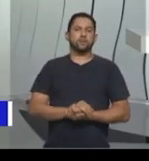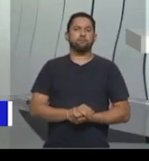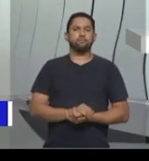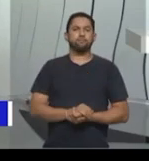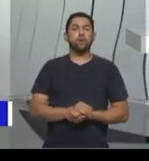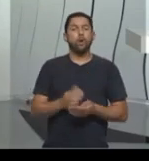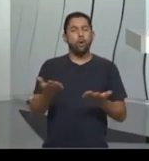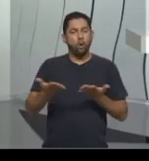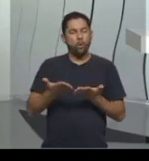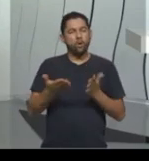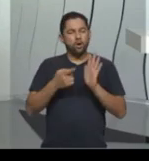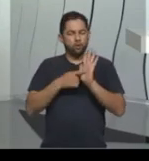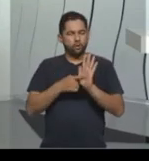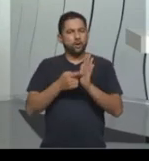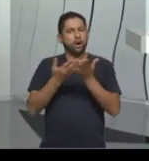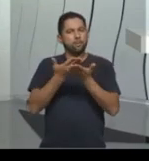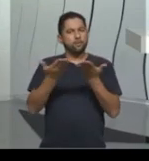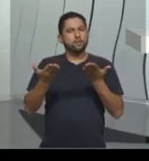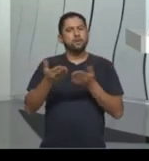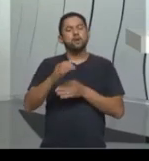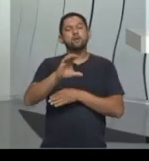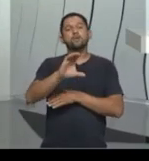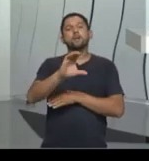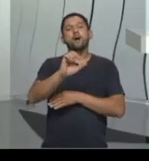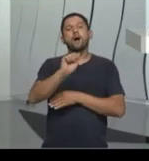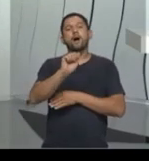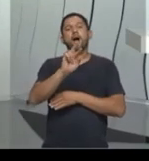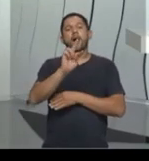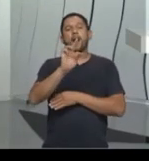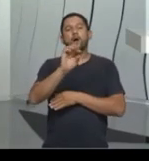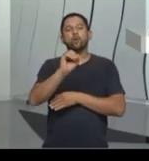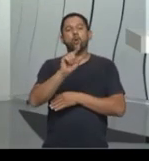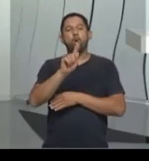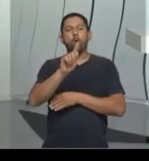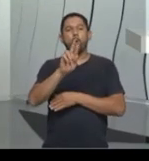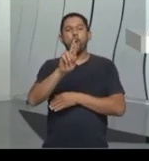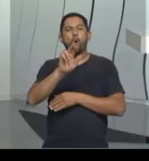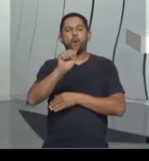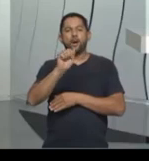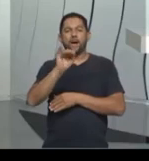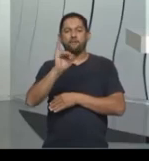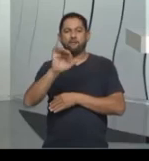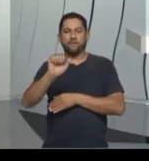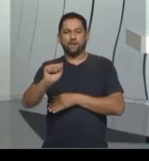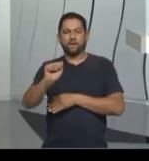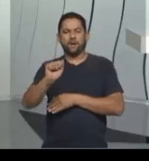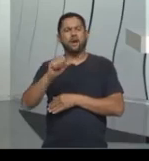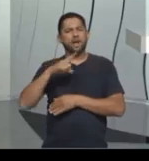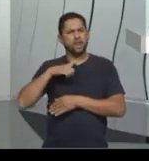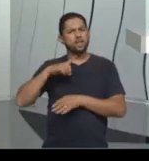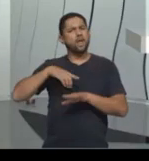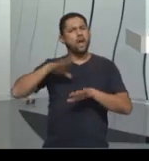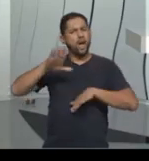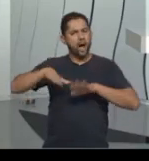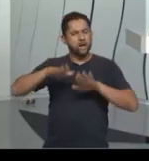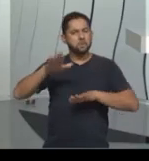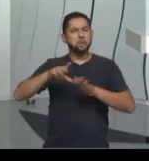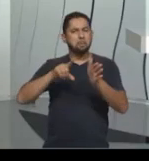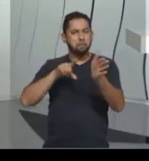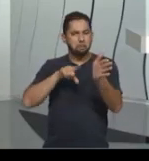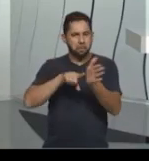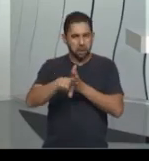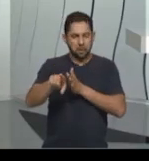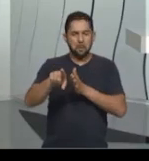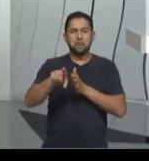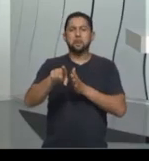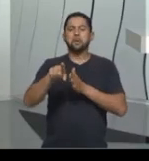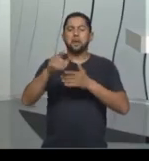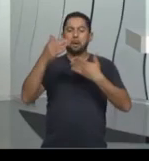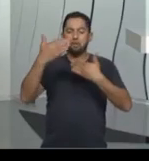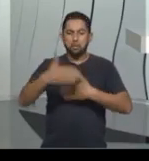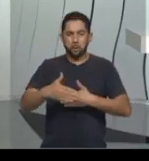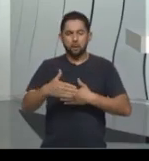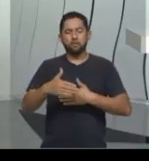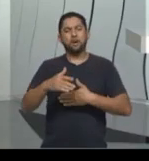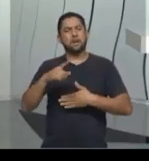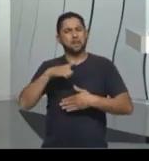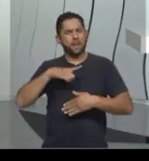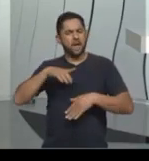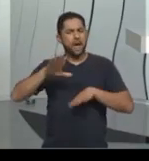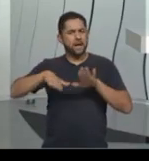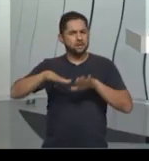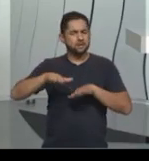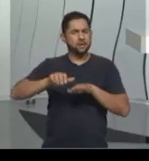a ciência cartográfica, muitas vezes cobrada nas provas, vem através de mapas, vem através de